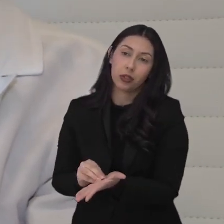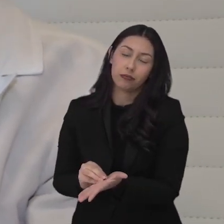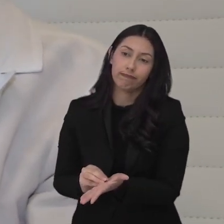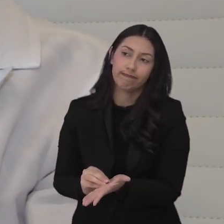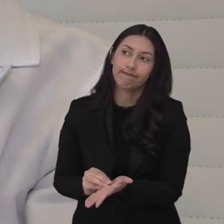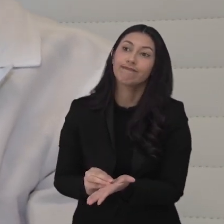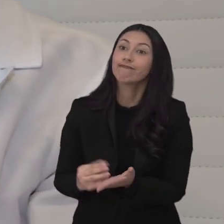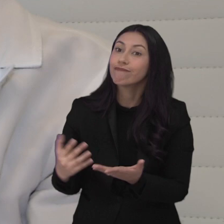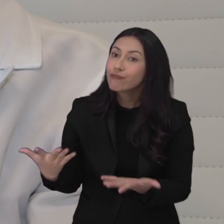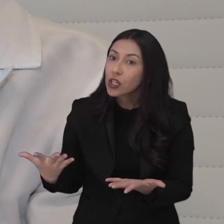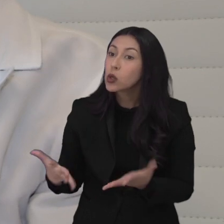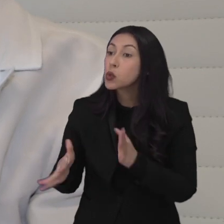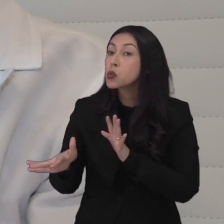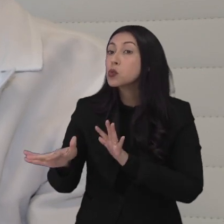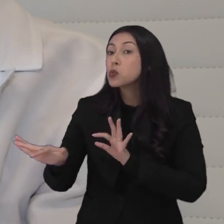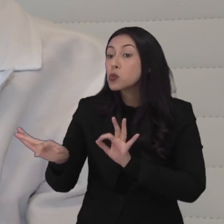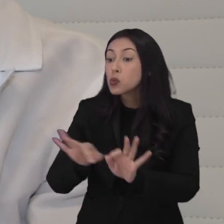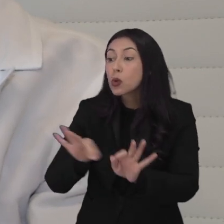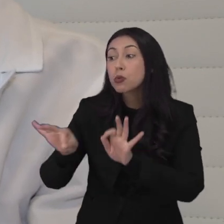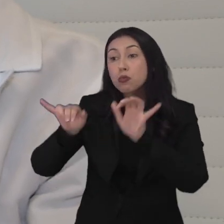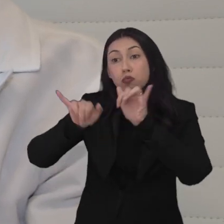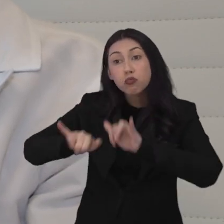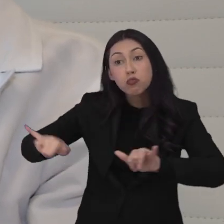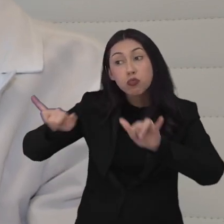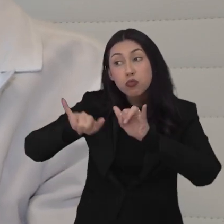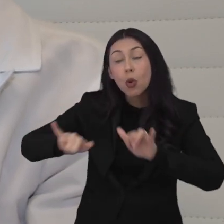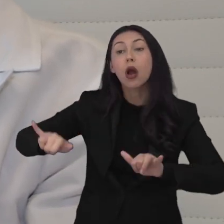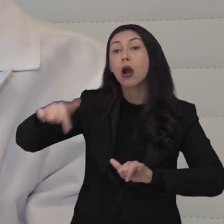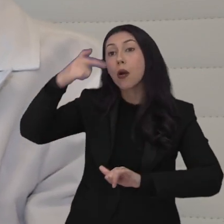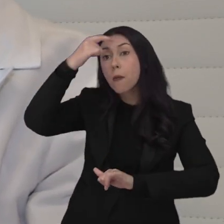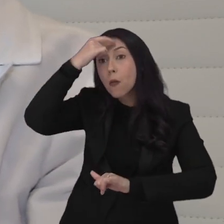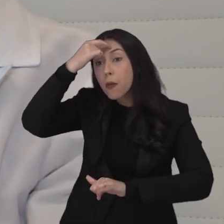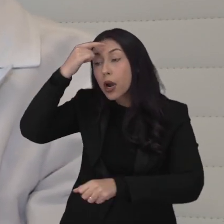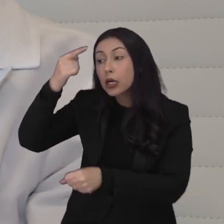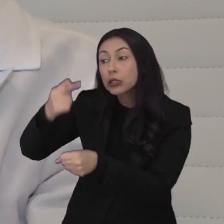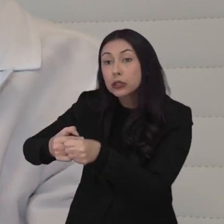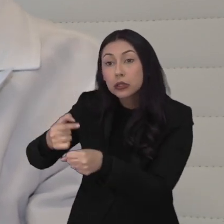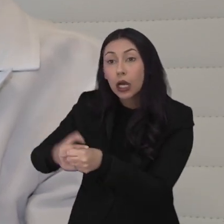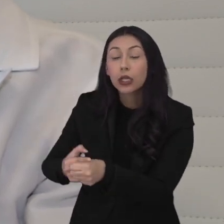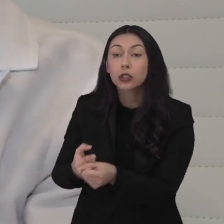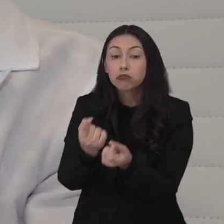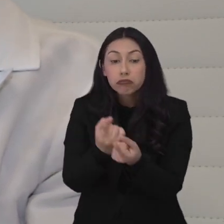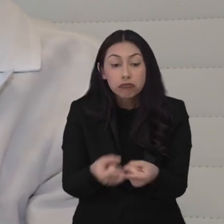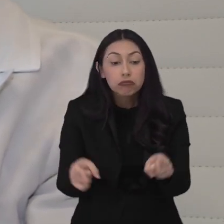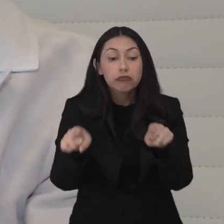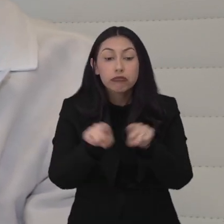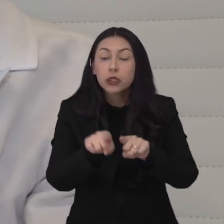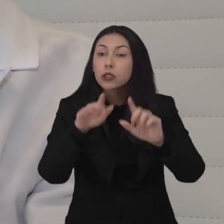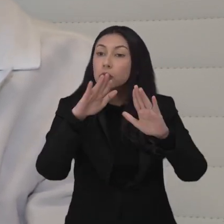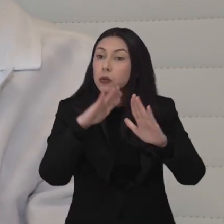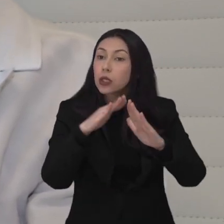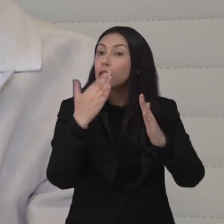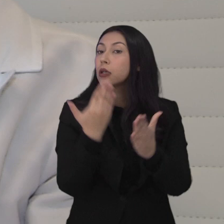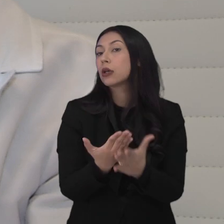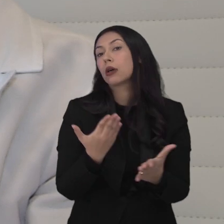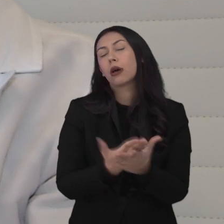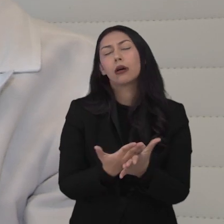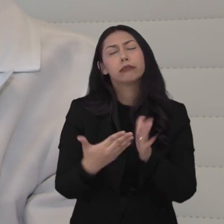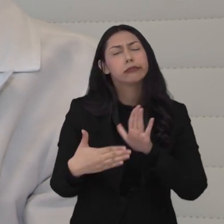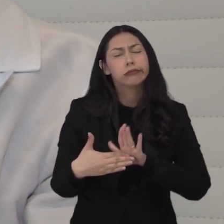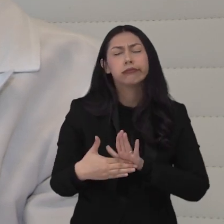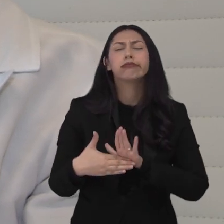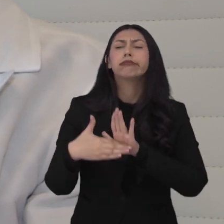adolescentes Então esse projeto de conscientização a nível de município junto com as escolas e junto com os